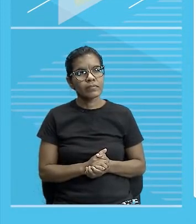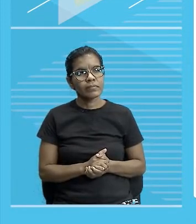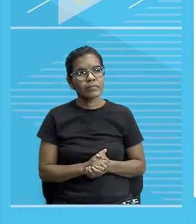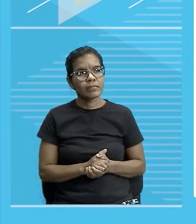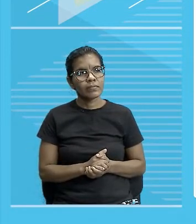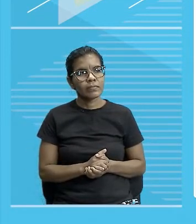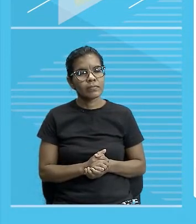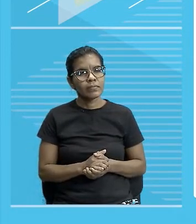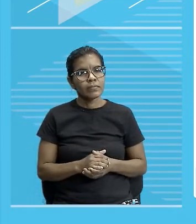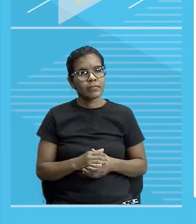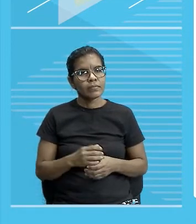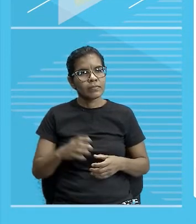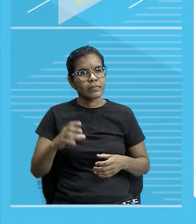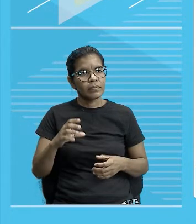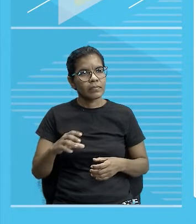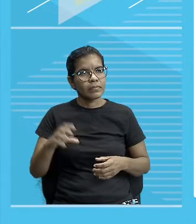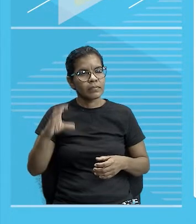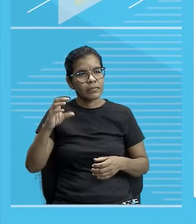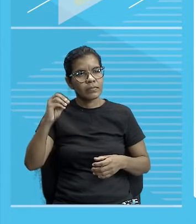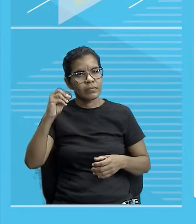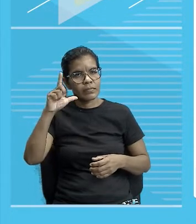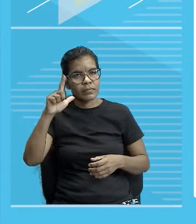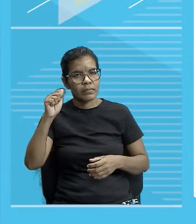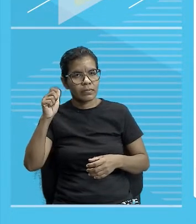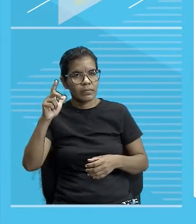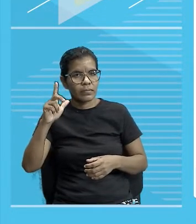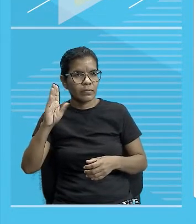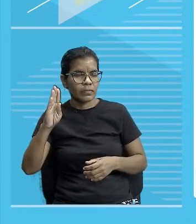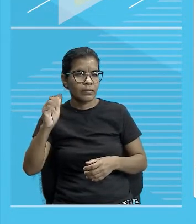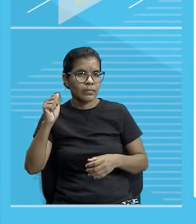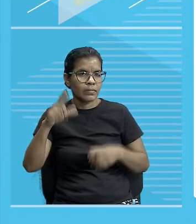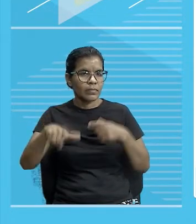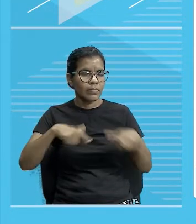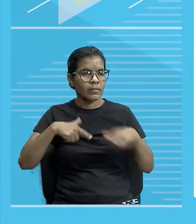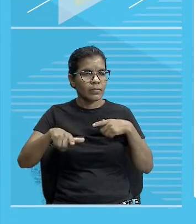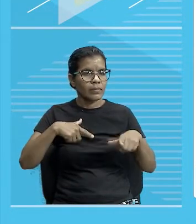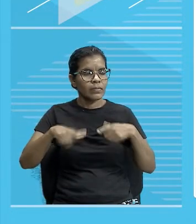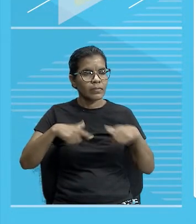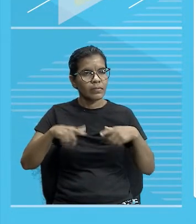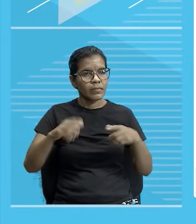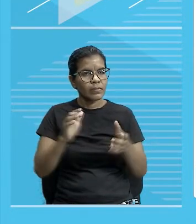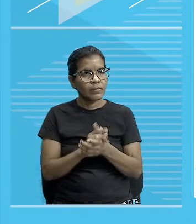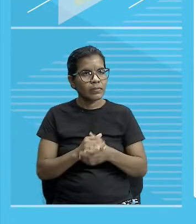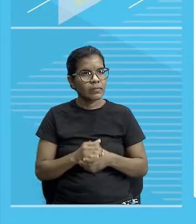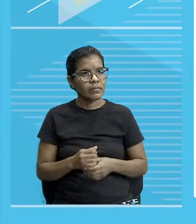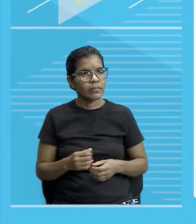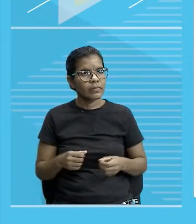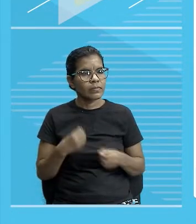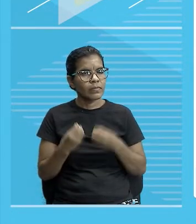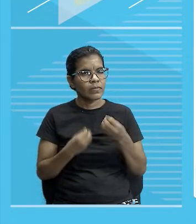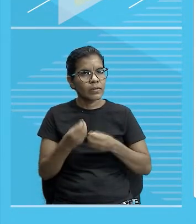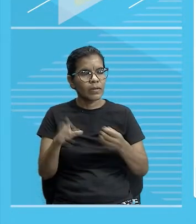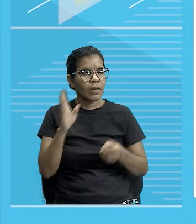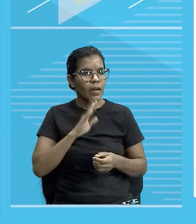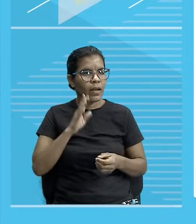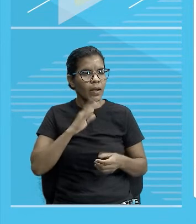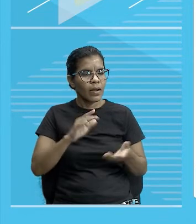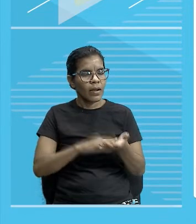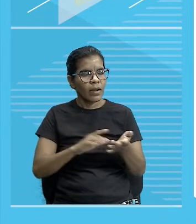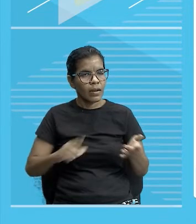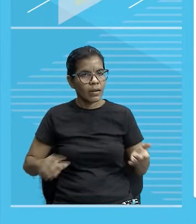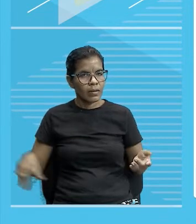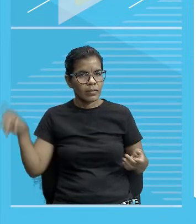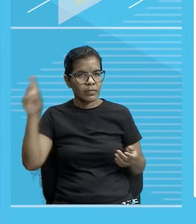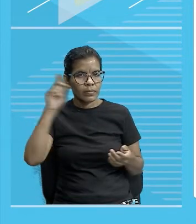os colaboradores Devia dar mais liberdade para eles para eles como eles conhecem melhor as atividades